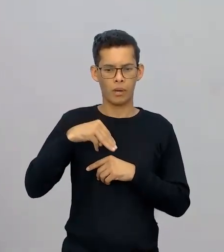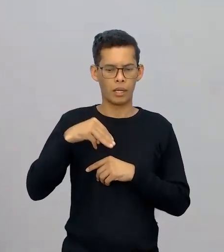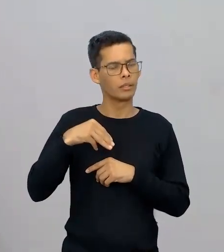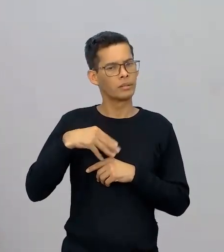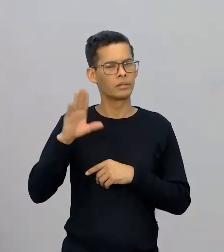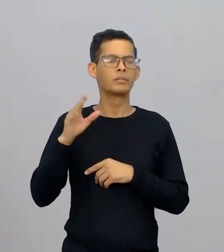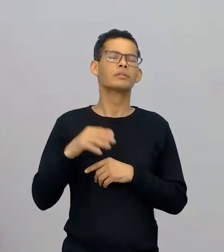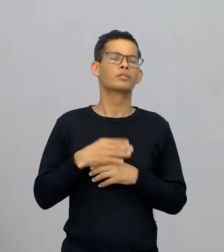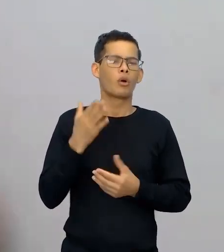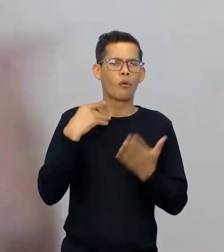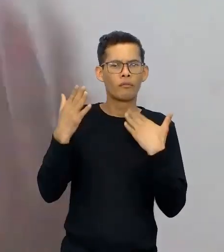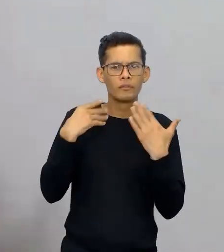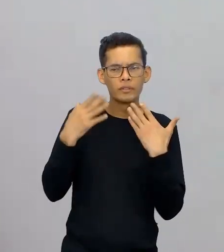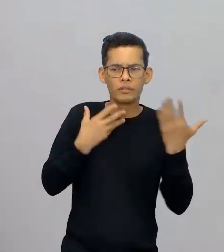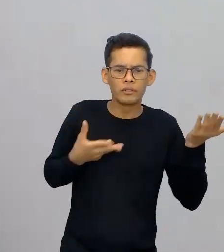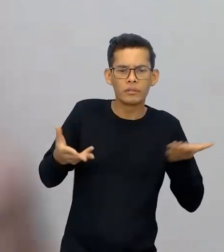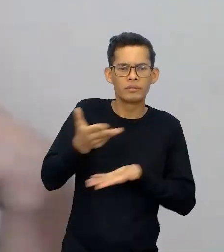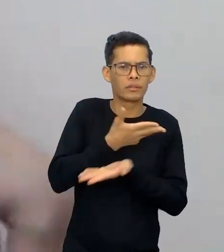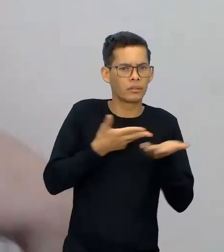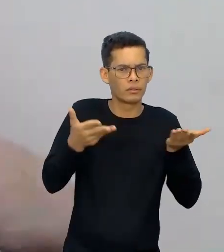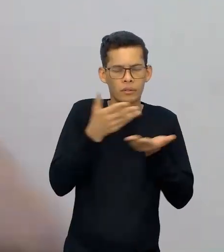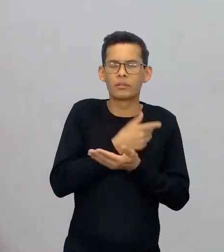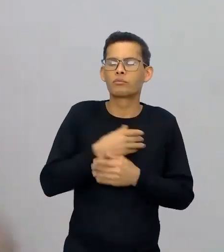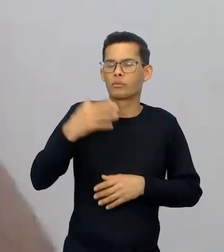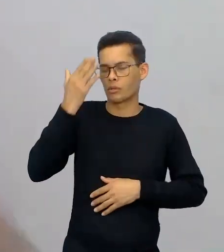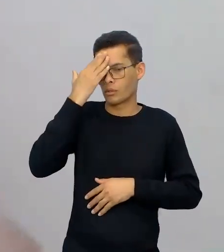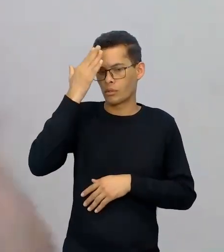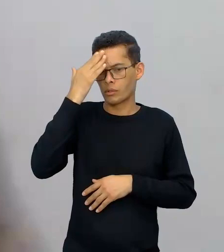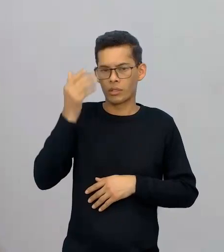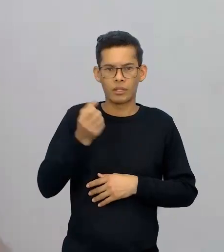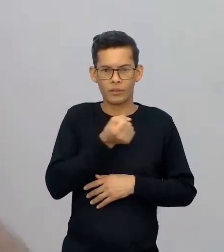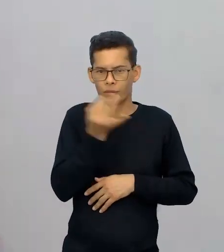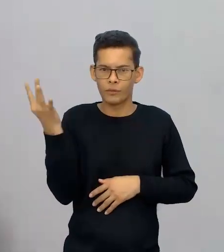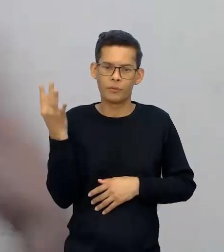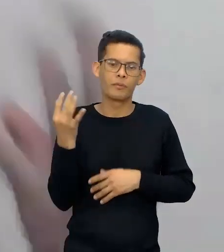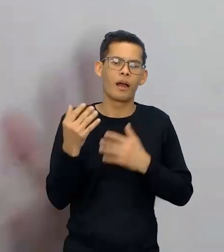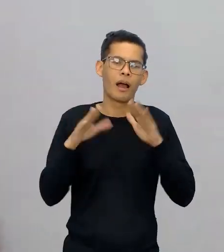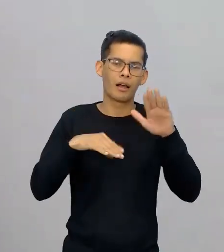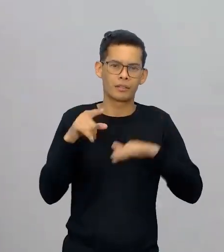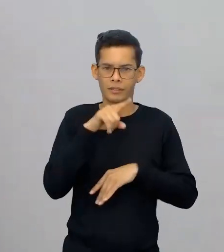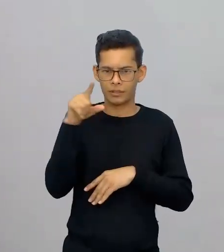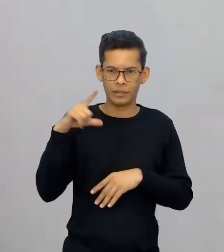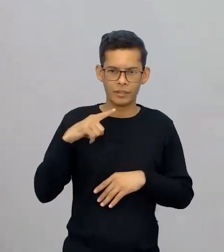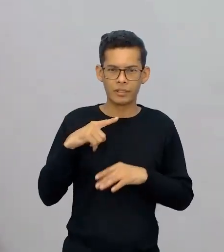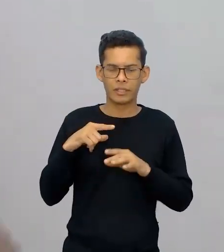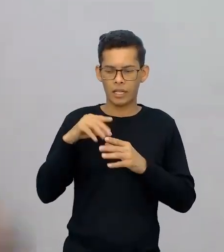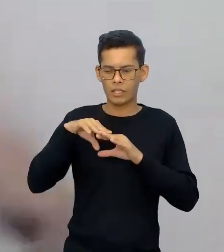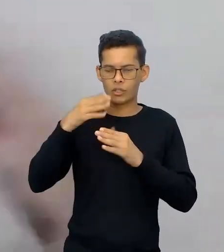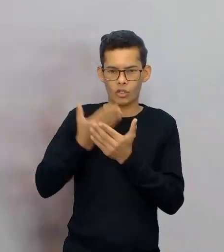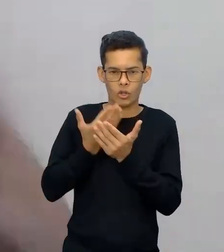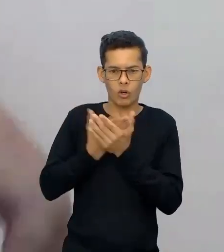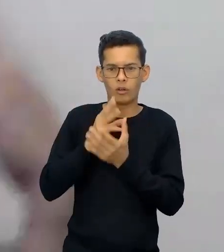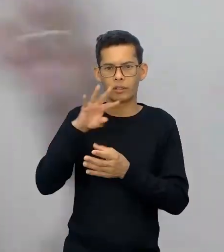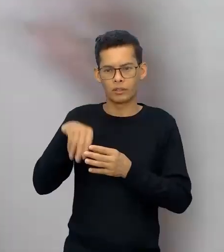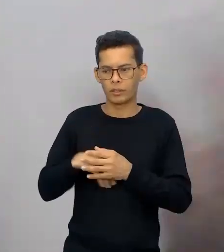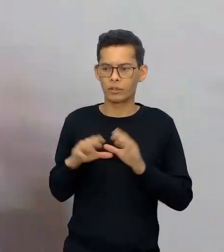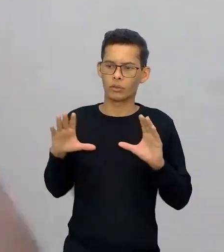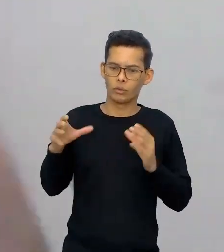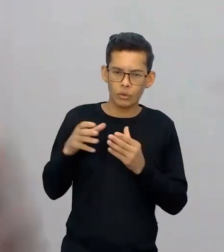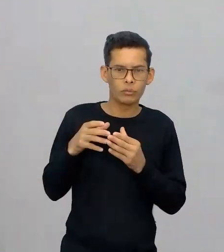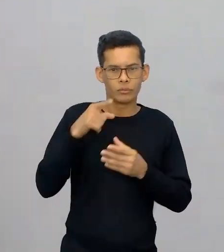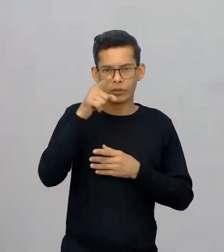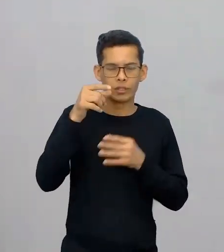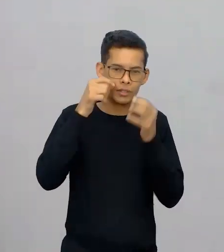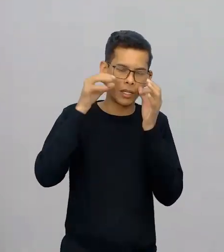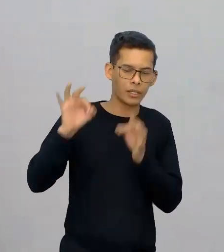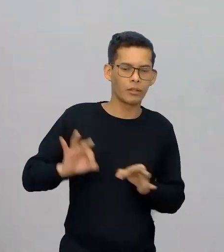conosco, conversando, dialogando. Eu sei que muitos têm esse momento coletivo na escola, então vocês já estão assistindo